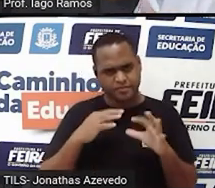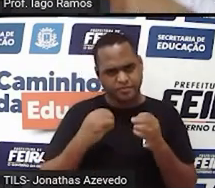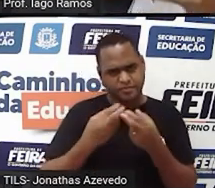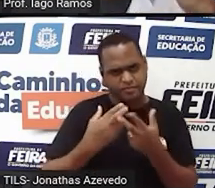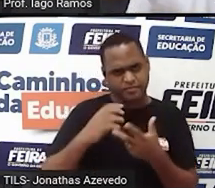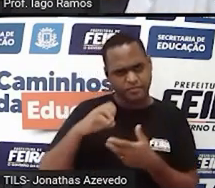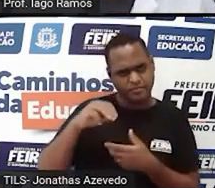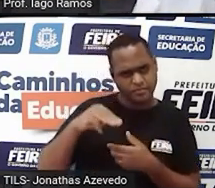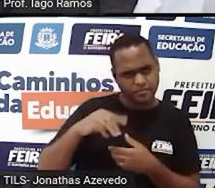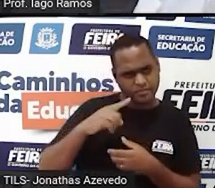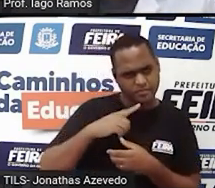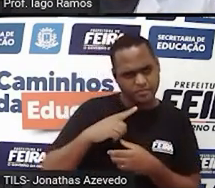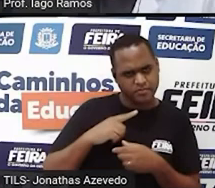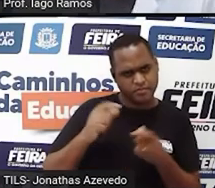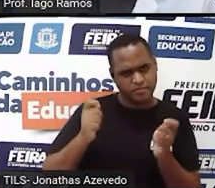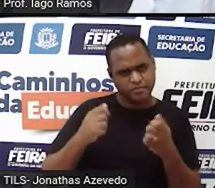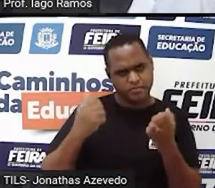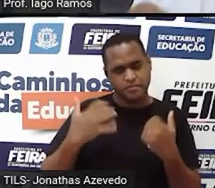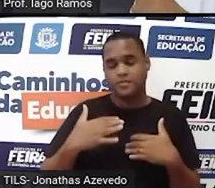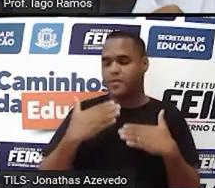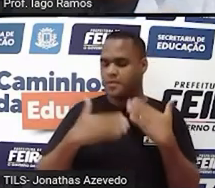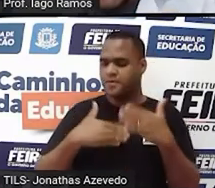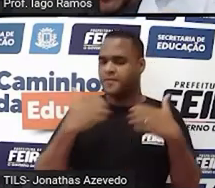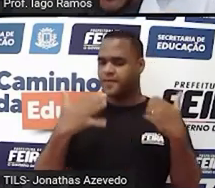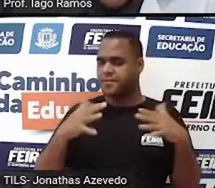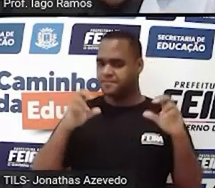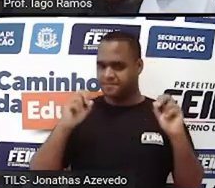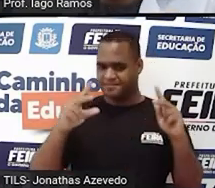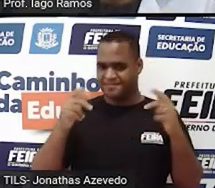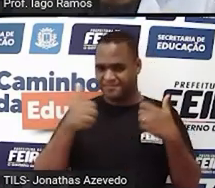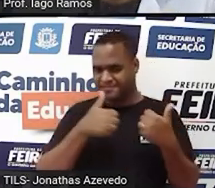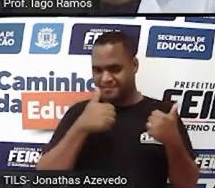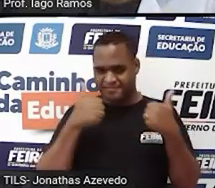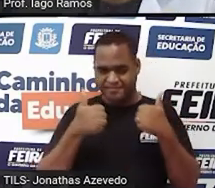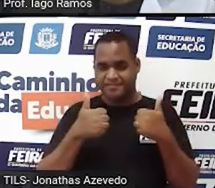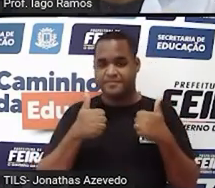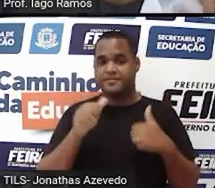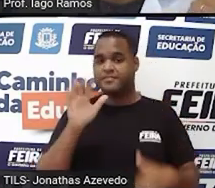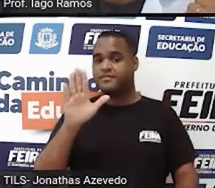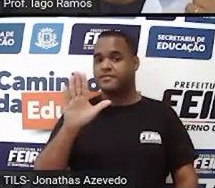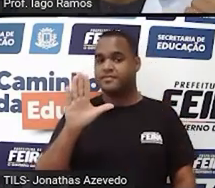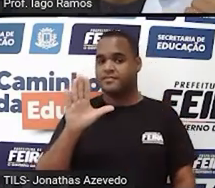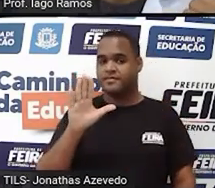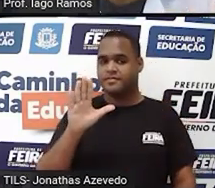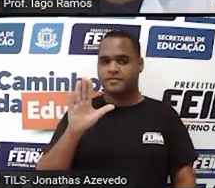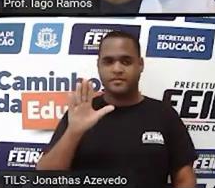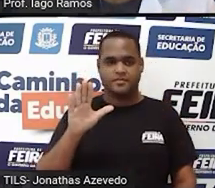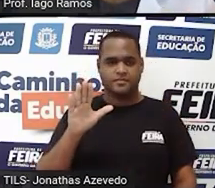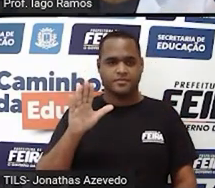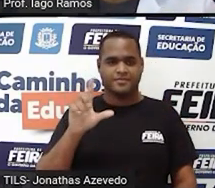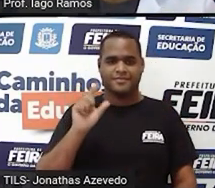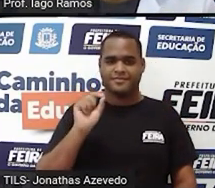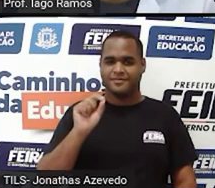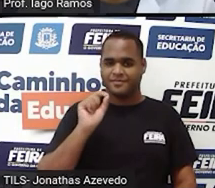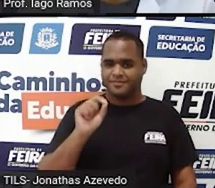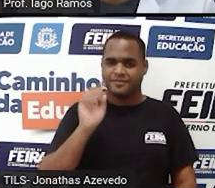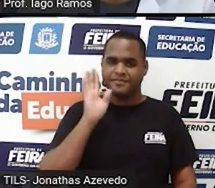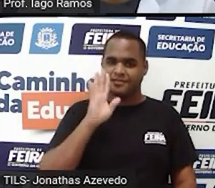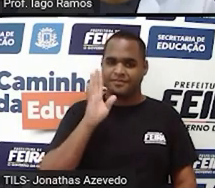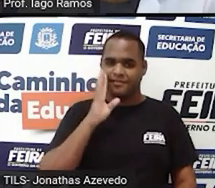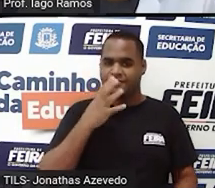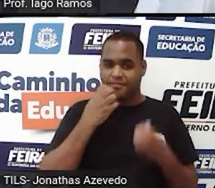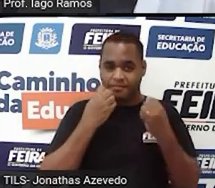centímetro cúbico E por aí vai belezinha mas vem cá olha só que bacana